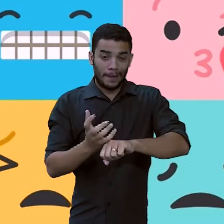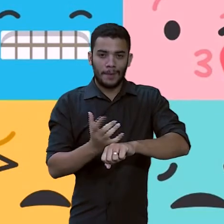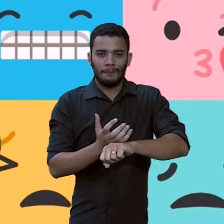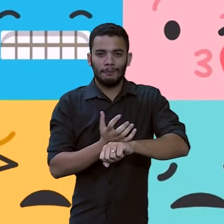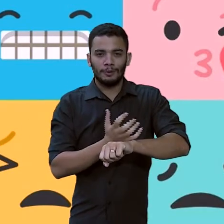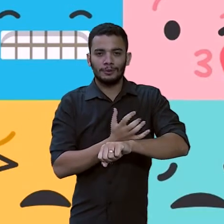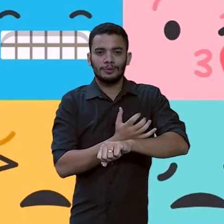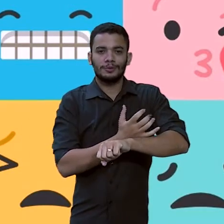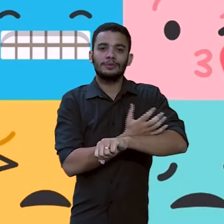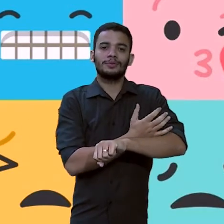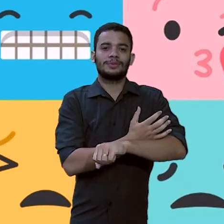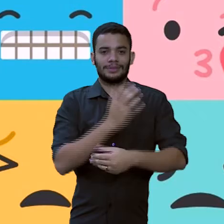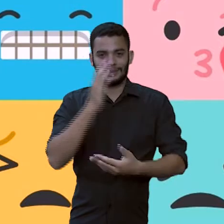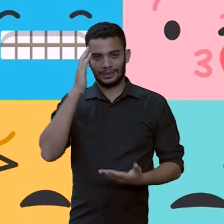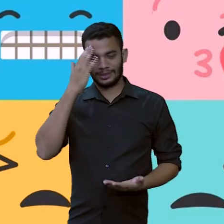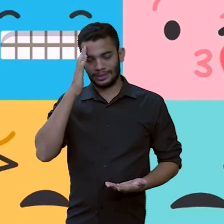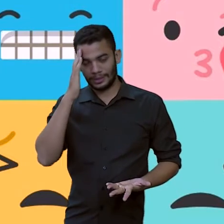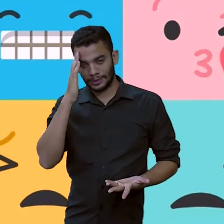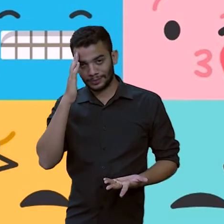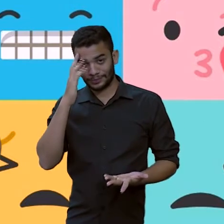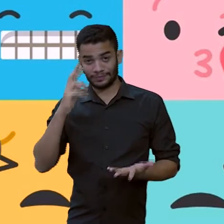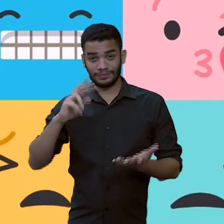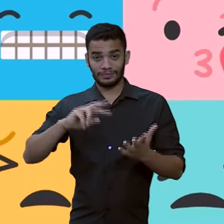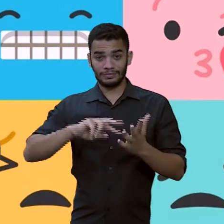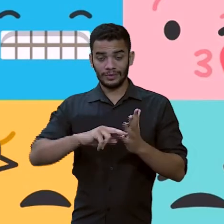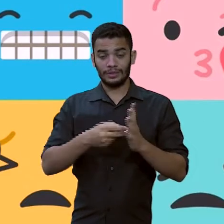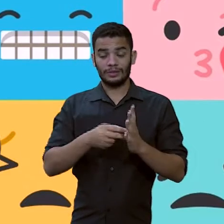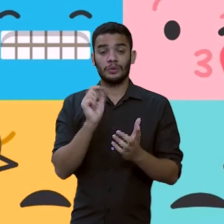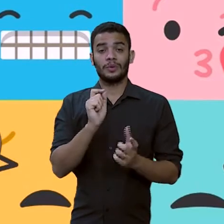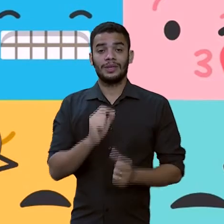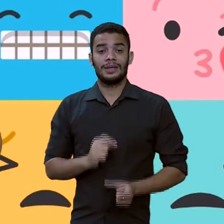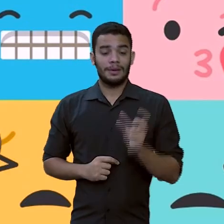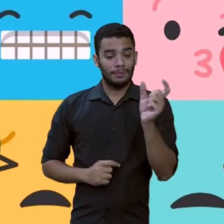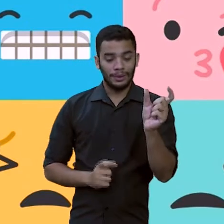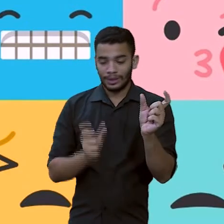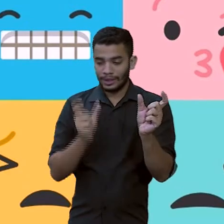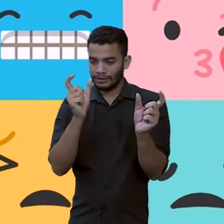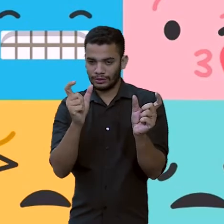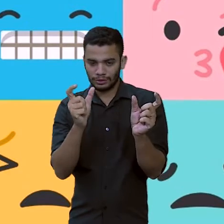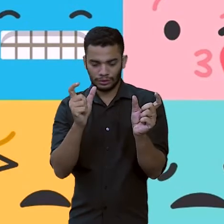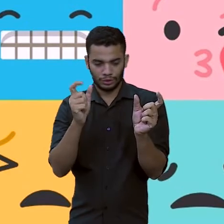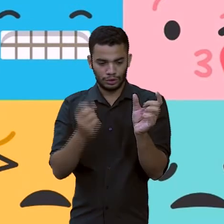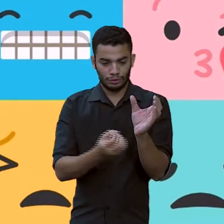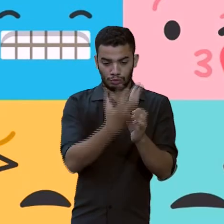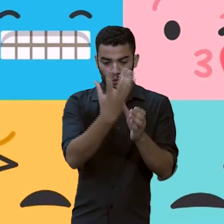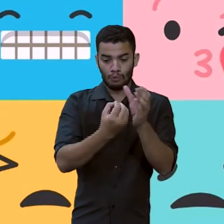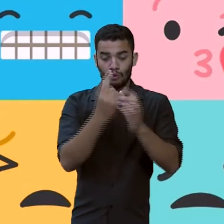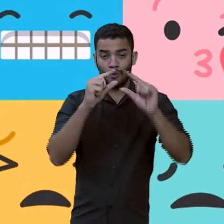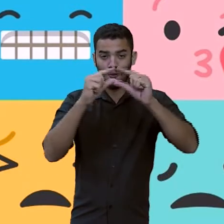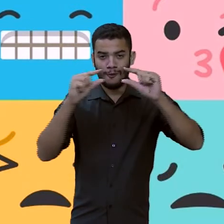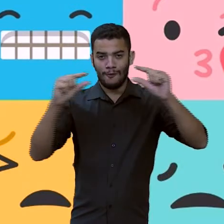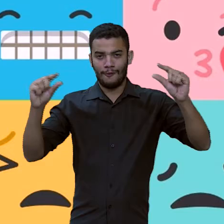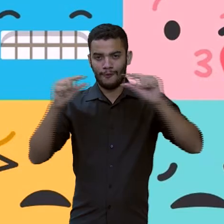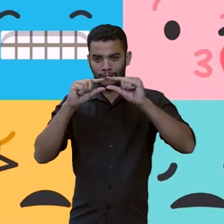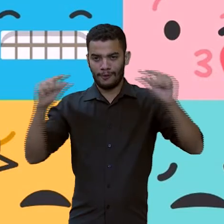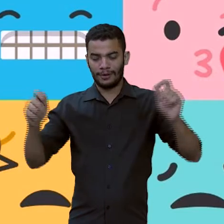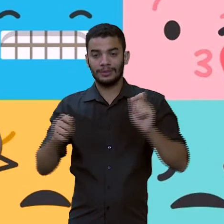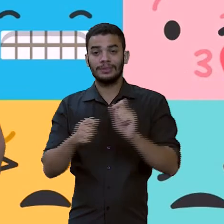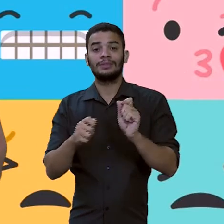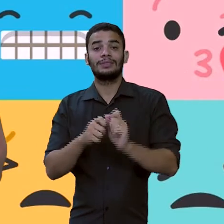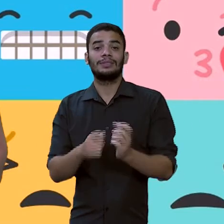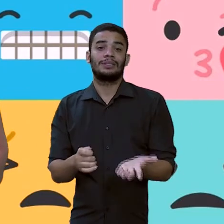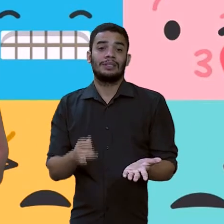palavras-frases, estudantes, pois representam frases resumidas, formadas por sons vocálicos. Por exemplo, nós temos aqui